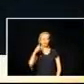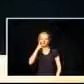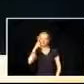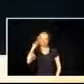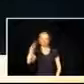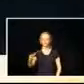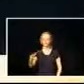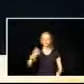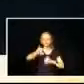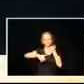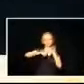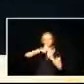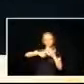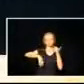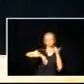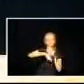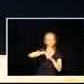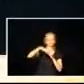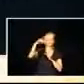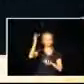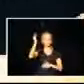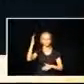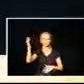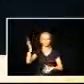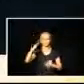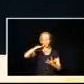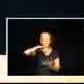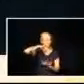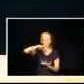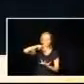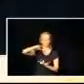Paulo, como Ribeirão Preto, já tem casos